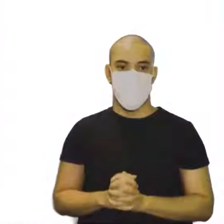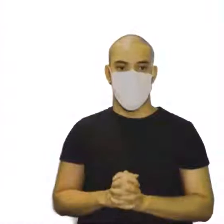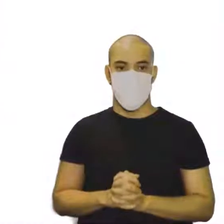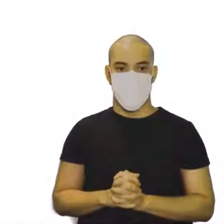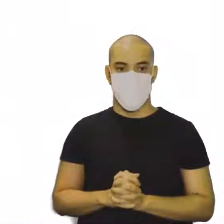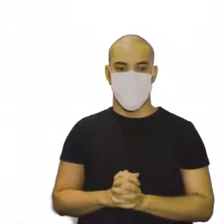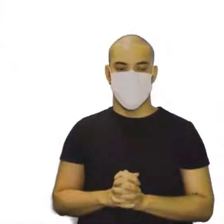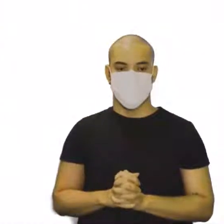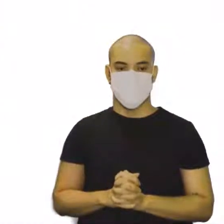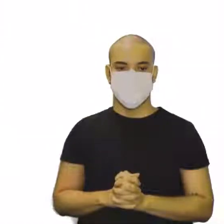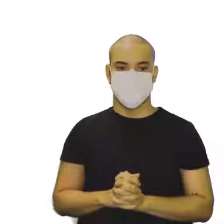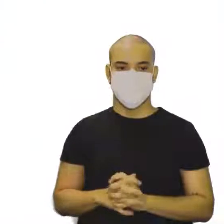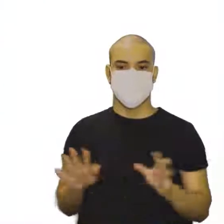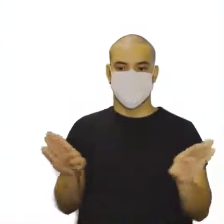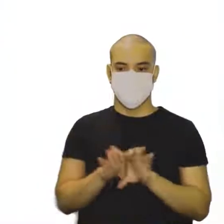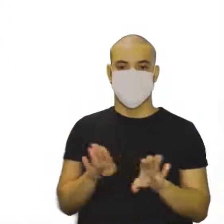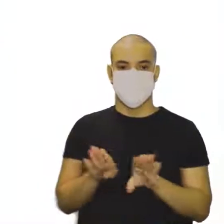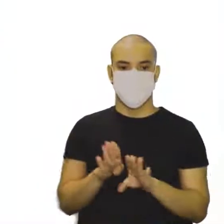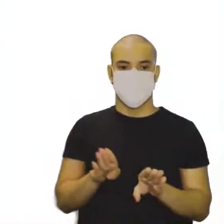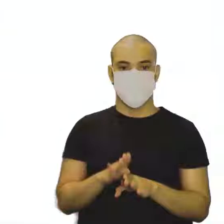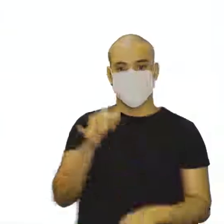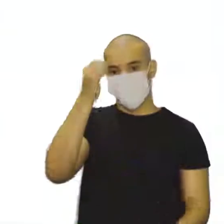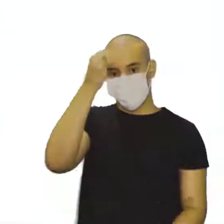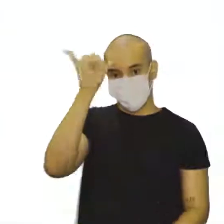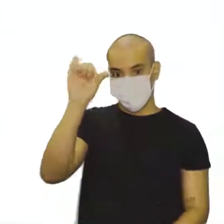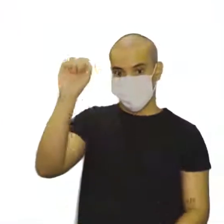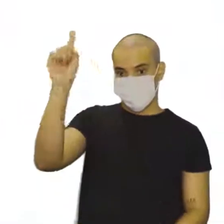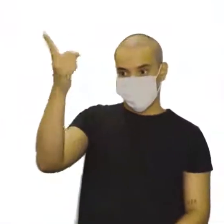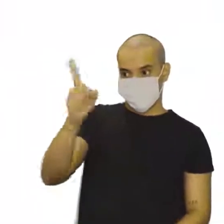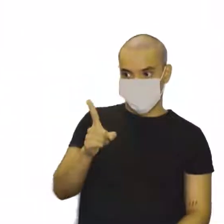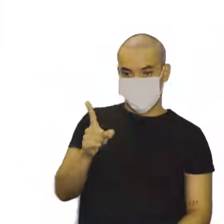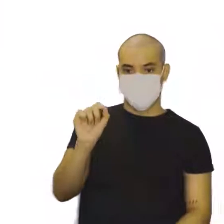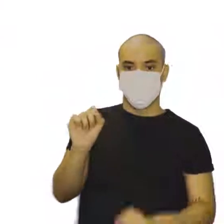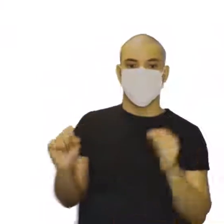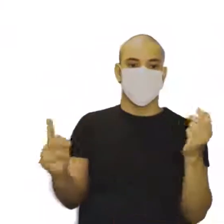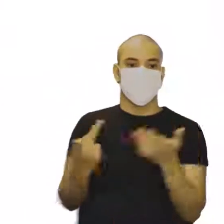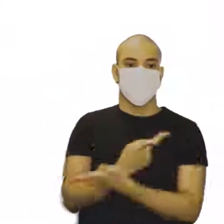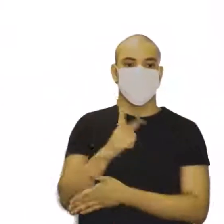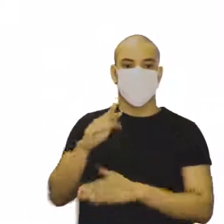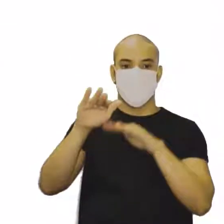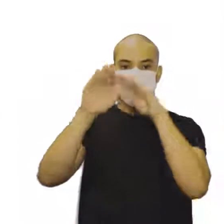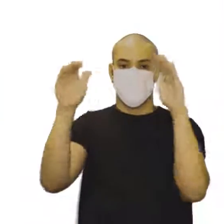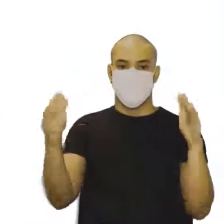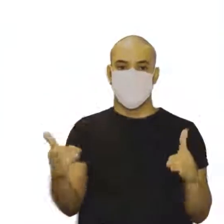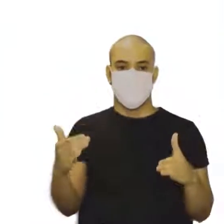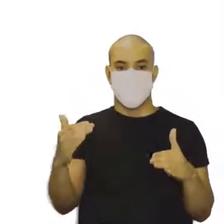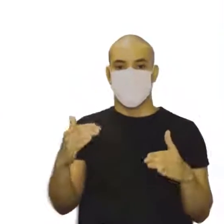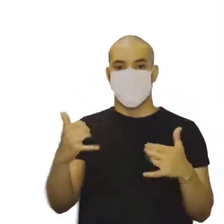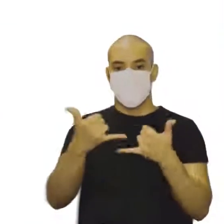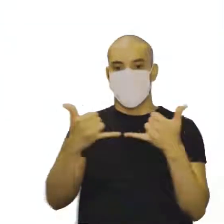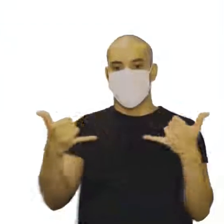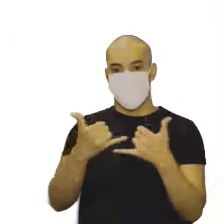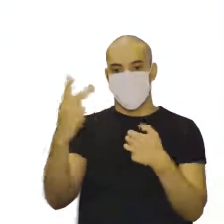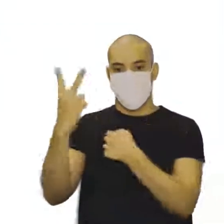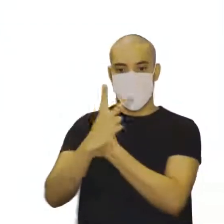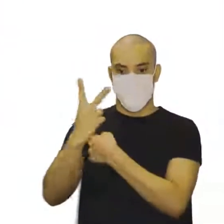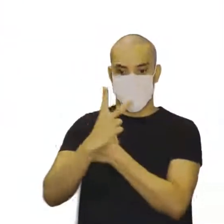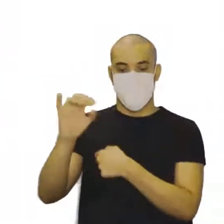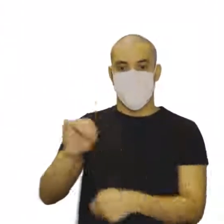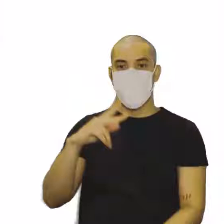raios, ok? E aqui, para evitar-se descargas diretas, são usadas blindagens como cabos de guarda